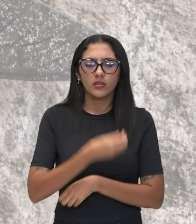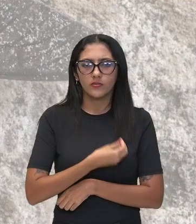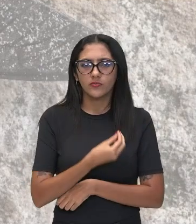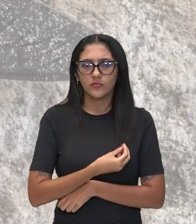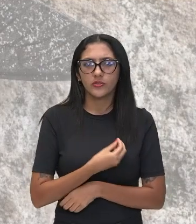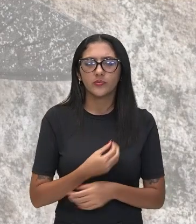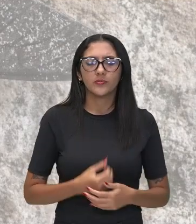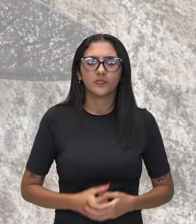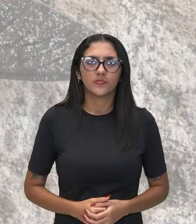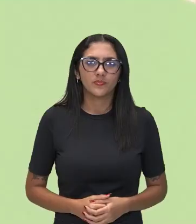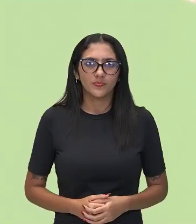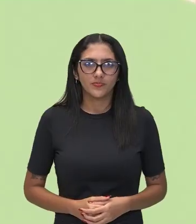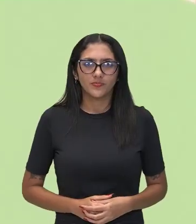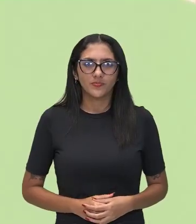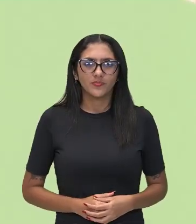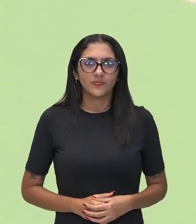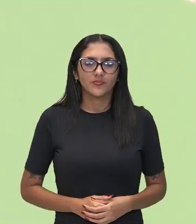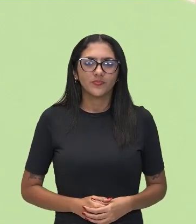saudáveis.